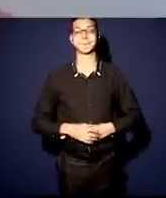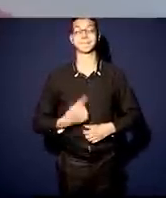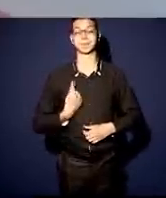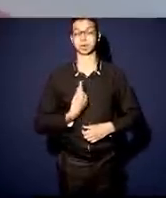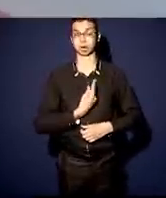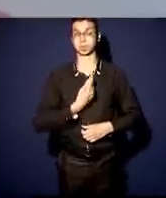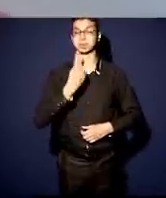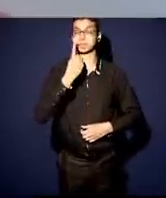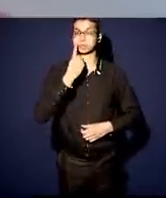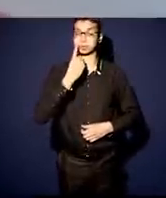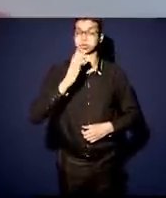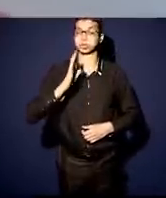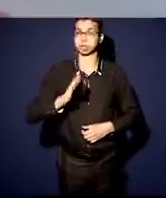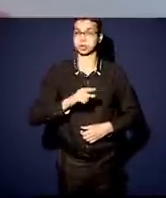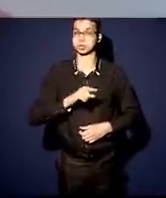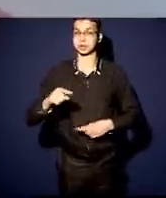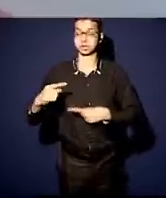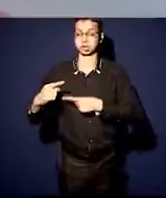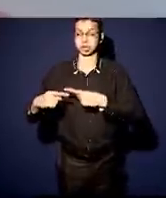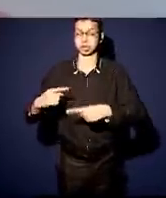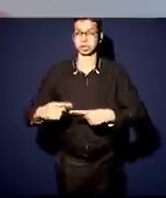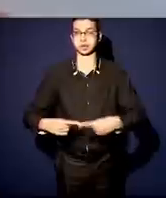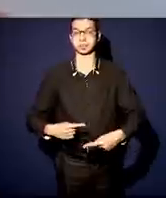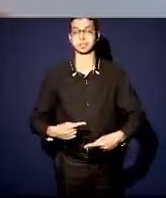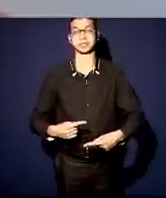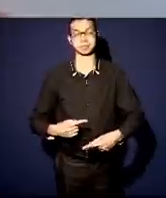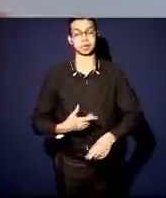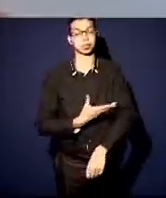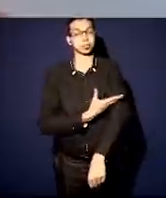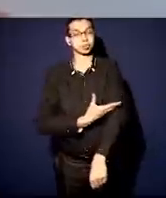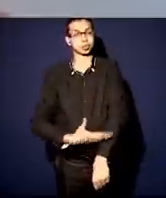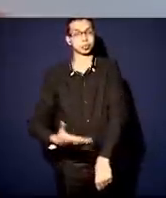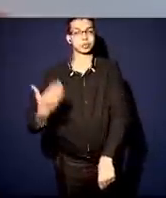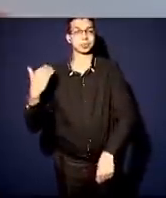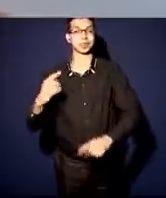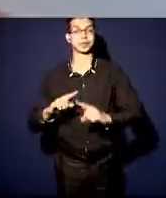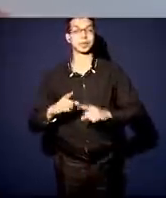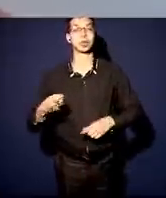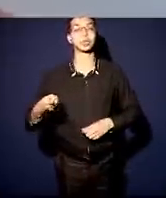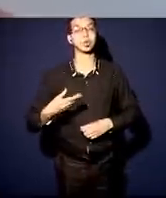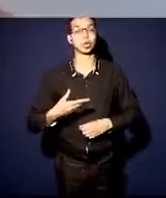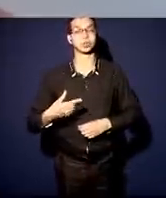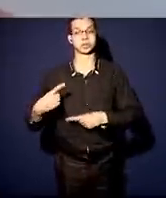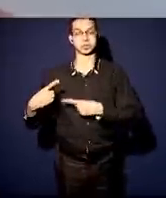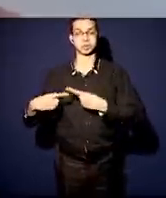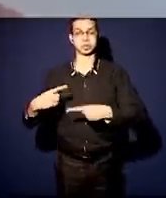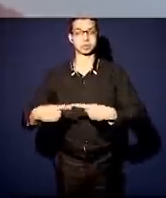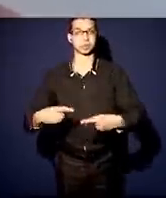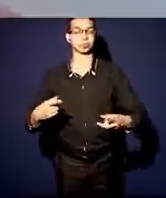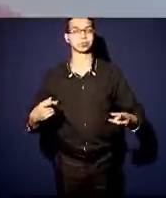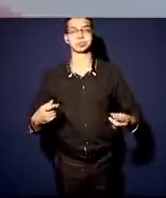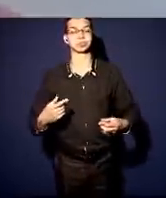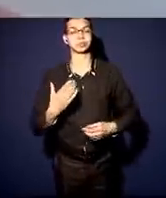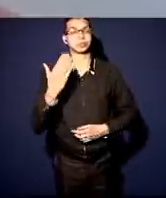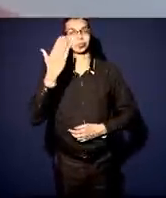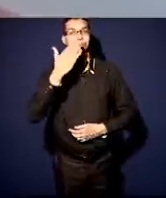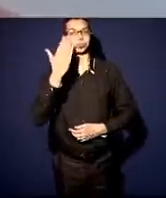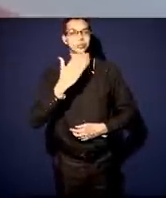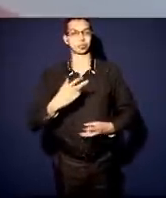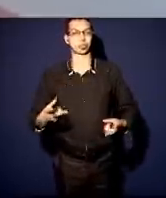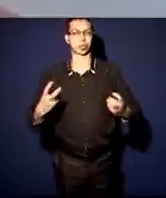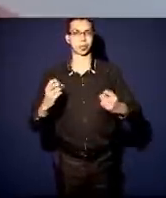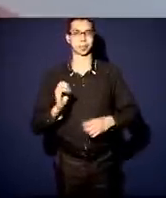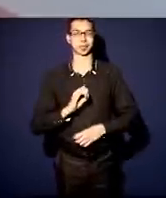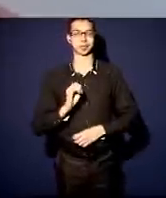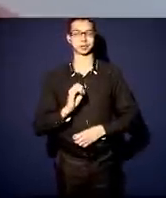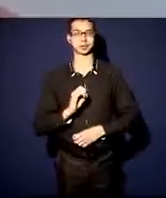nos acostumamos no passado, mas que a nova geração não pegou. Então, pode ser que a gente tenha